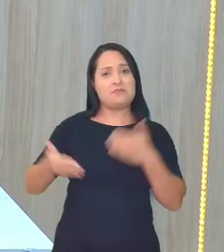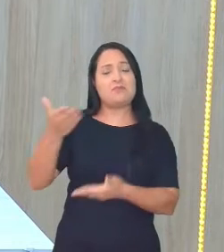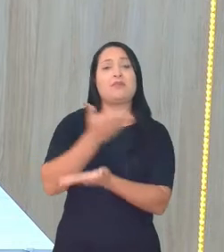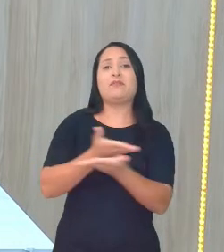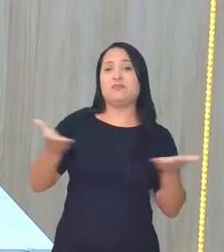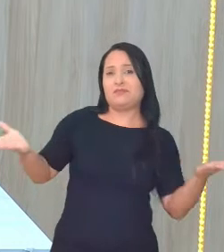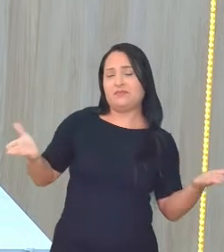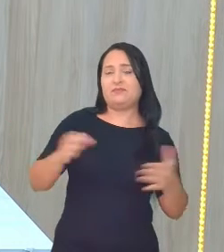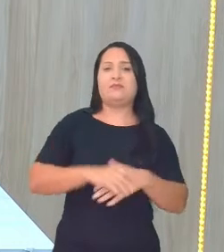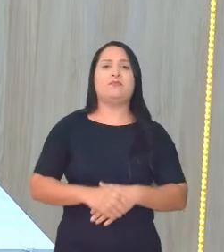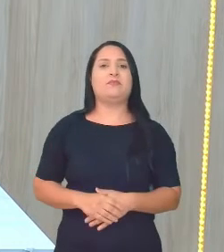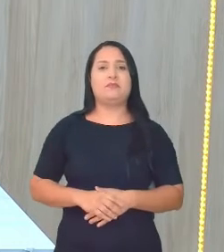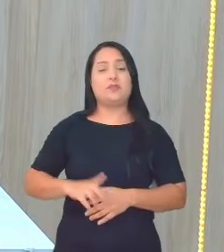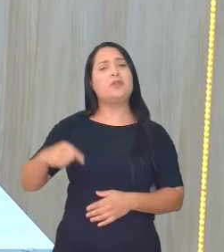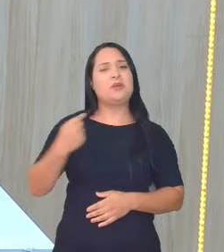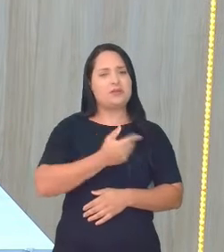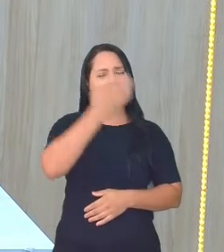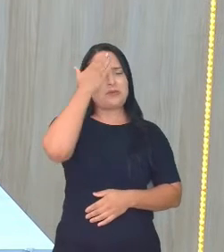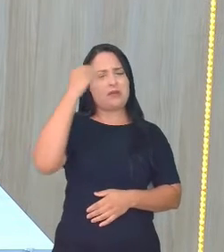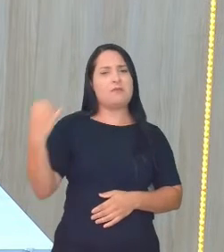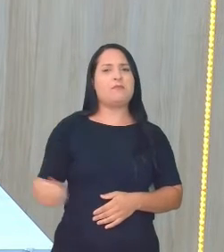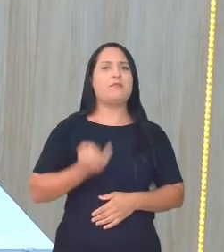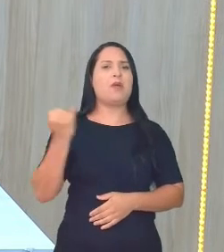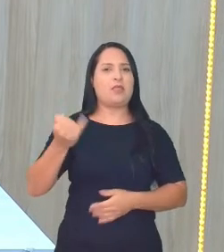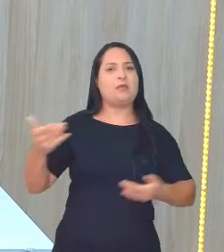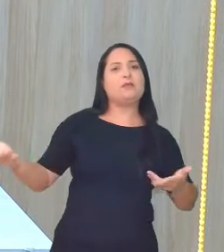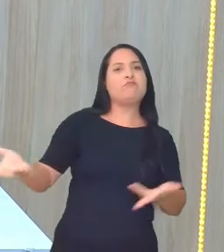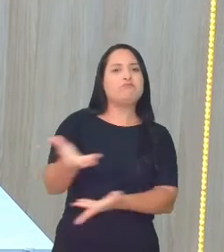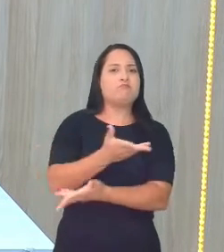gente? Porque a gente sabe que é super importante